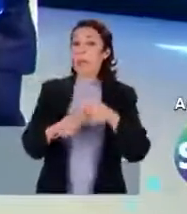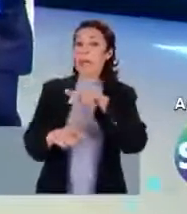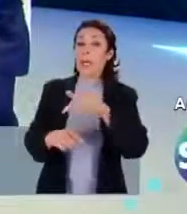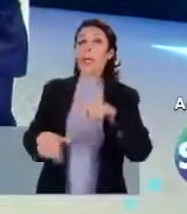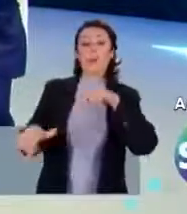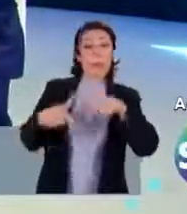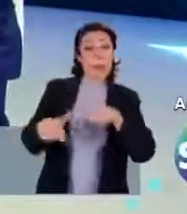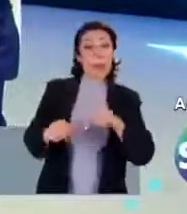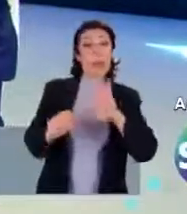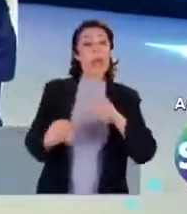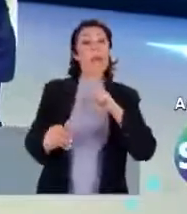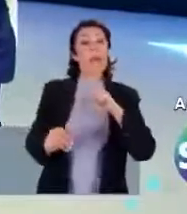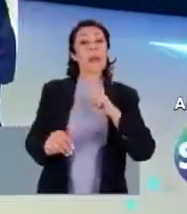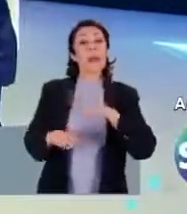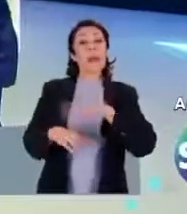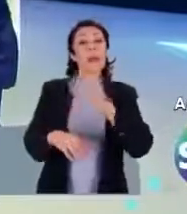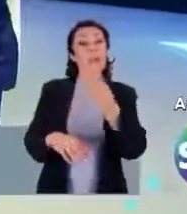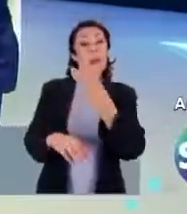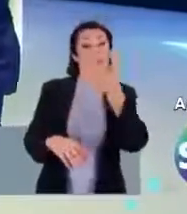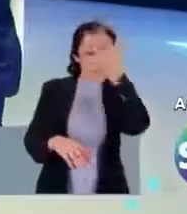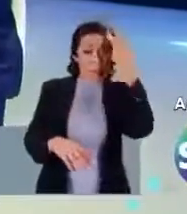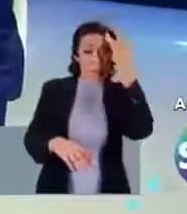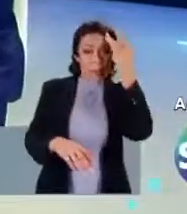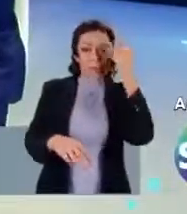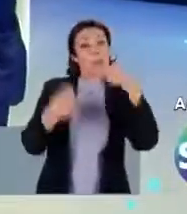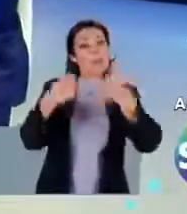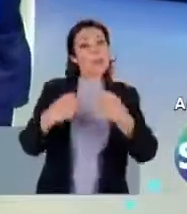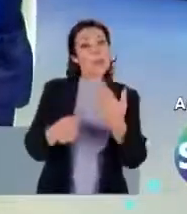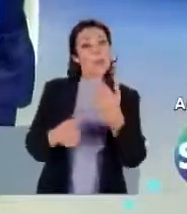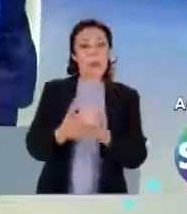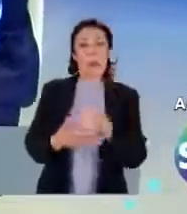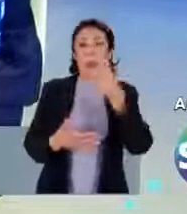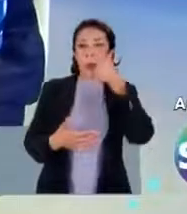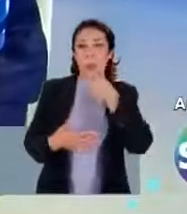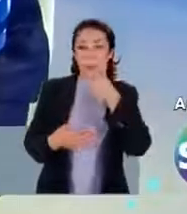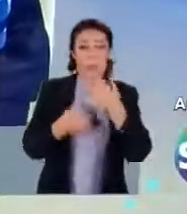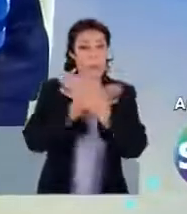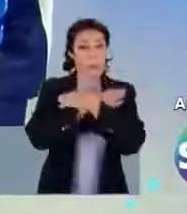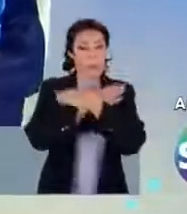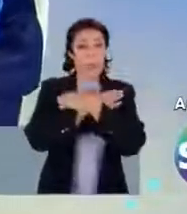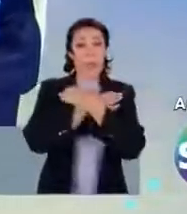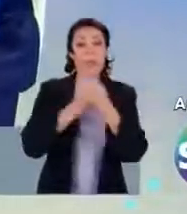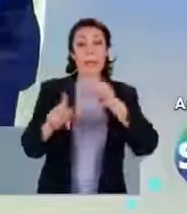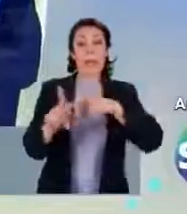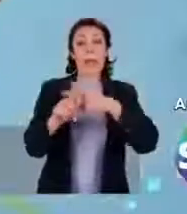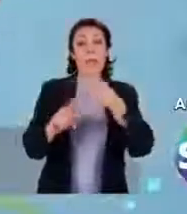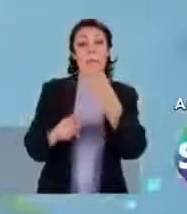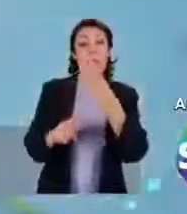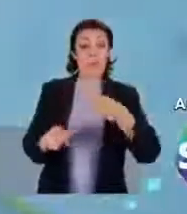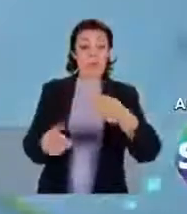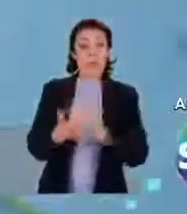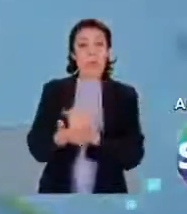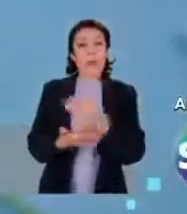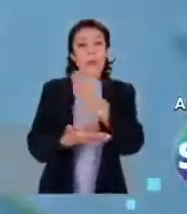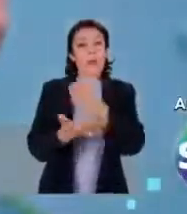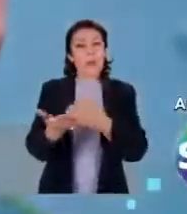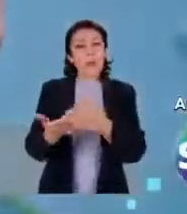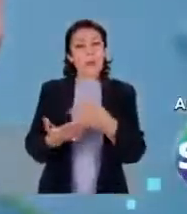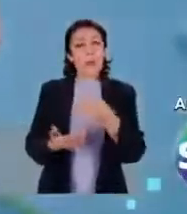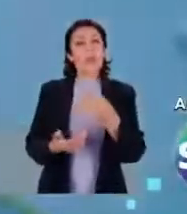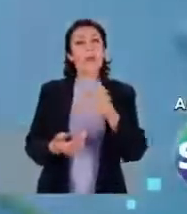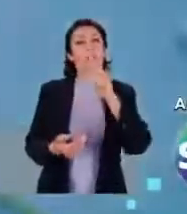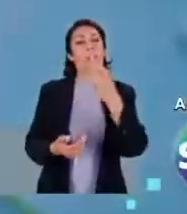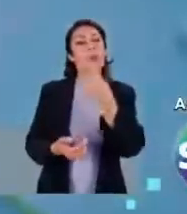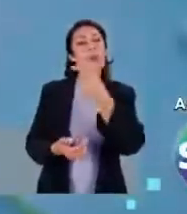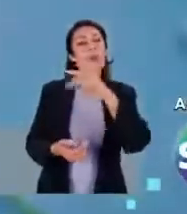um trabalho mas tem três bocas para comer em casa a mulher desempregada e dois meninos então eu pego 1.200 dividido por quatro dividido 1.200 por 4